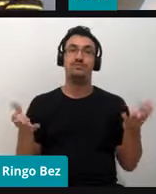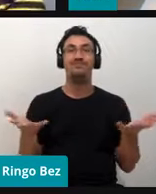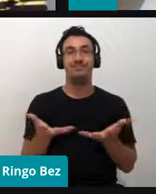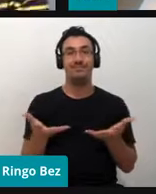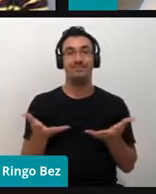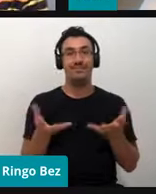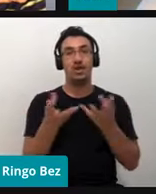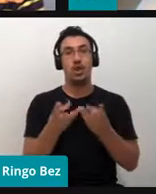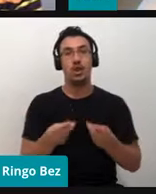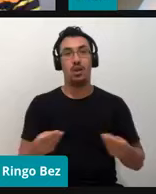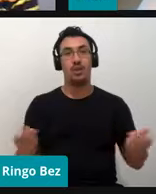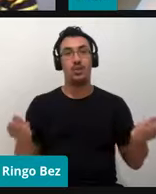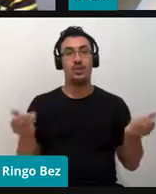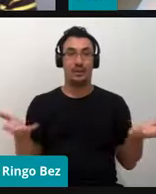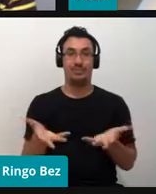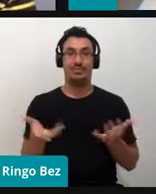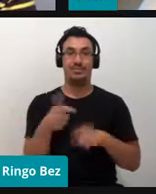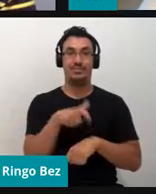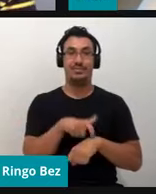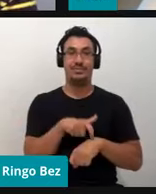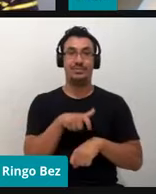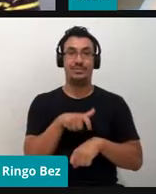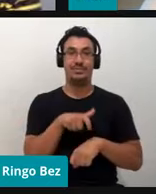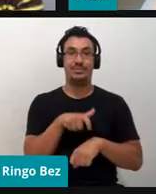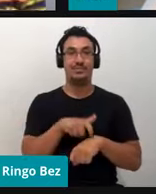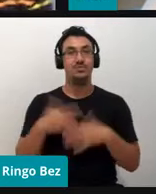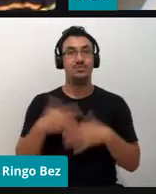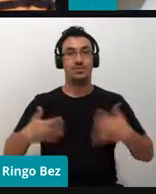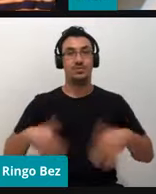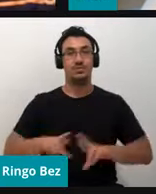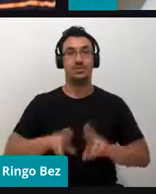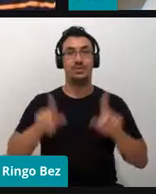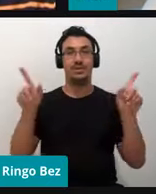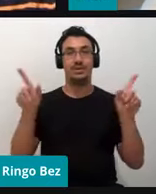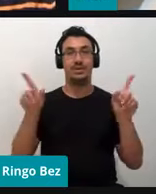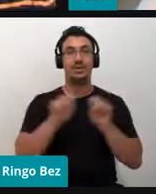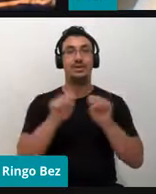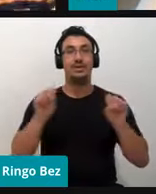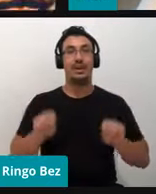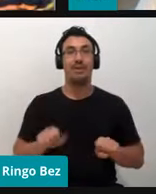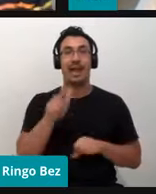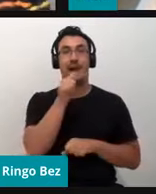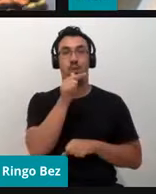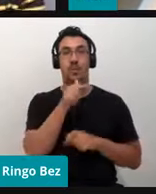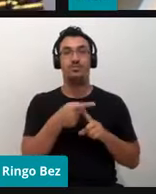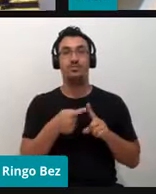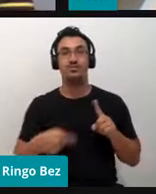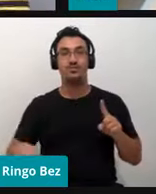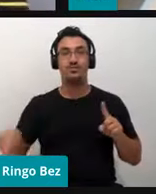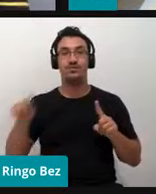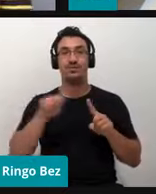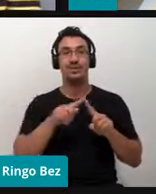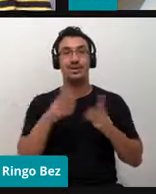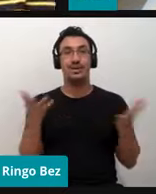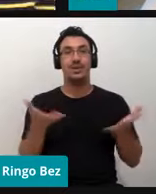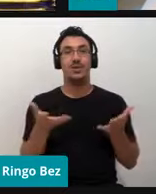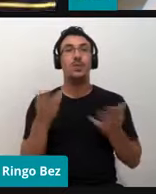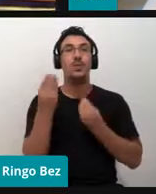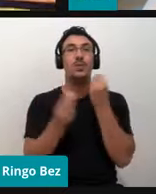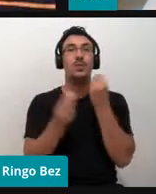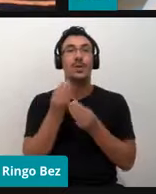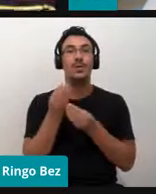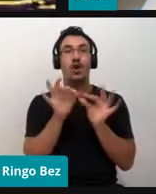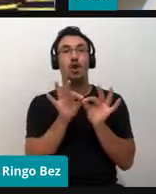estamos numa situação diferente. Os nossos sistemas de abastecimento não foram projetados para dar conta desses períodos mais longos